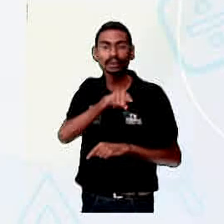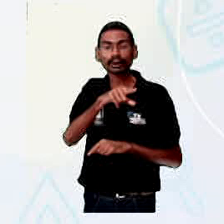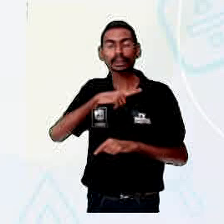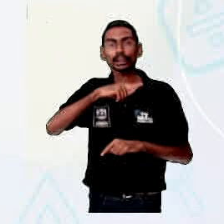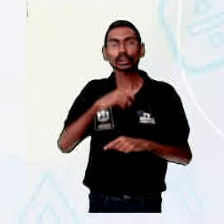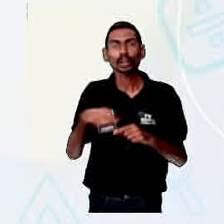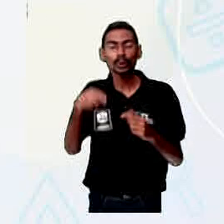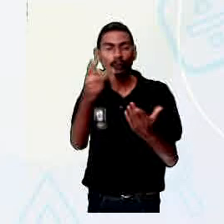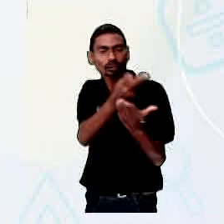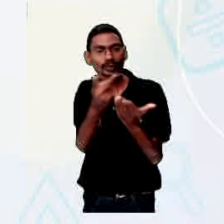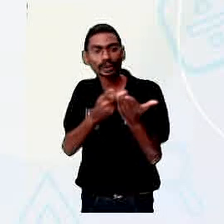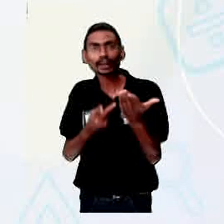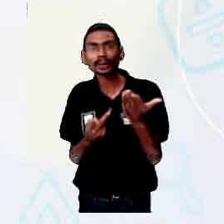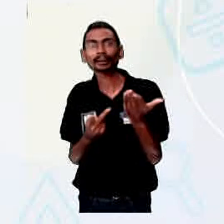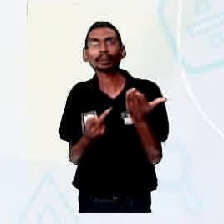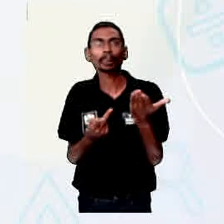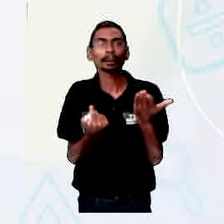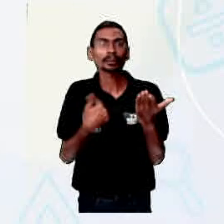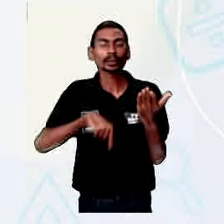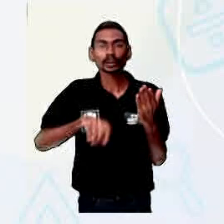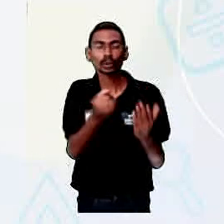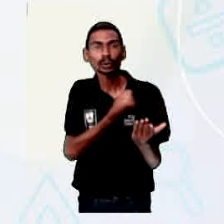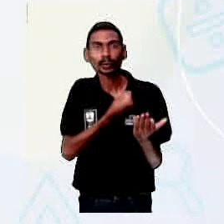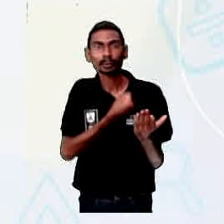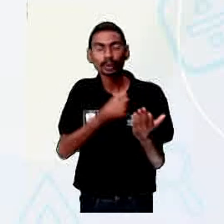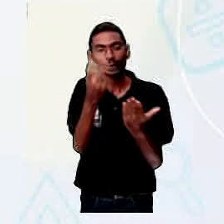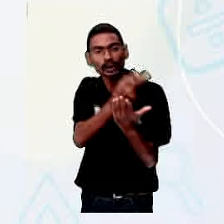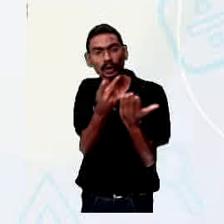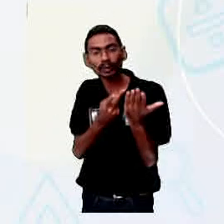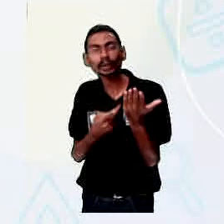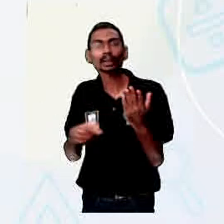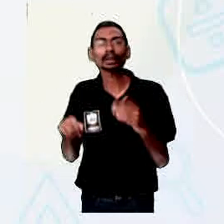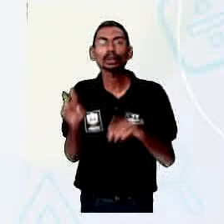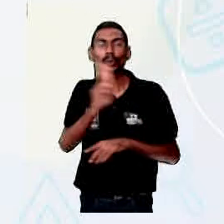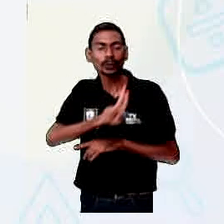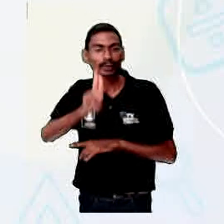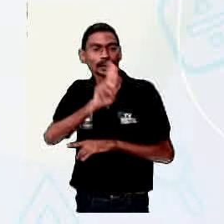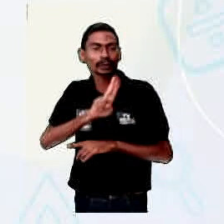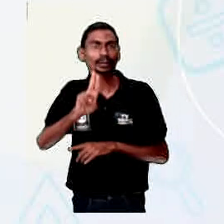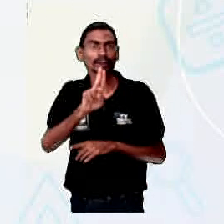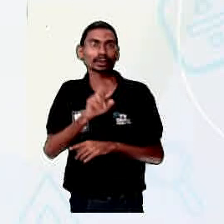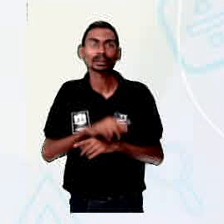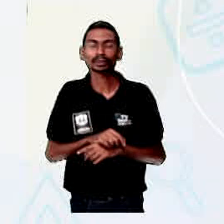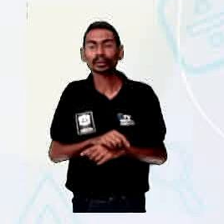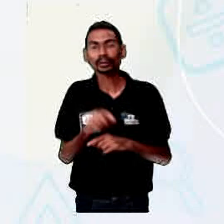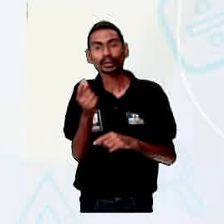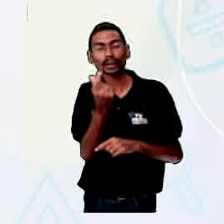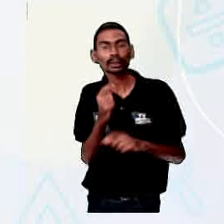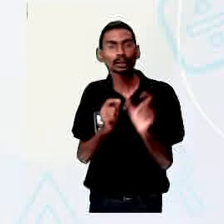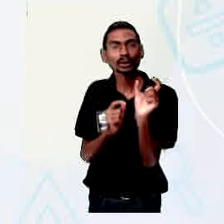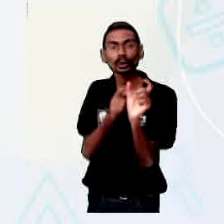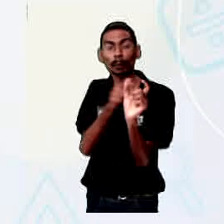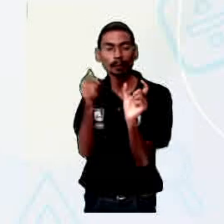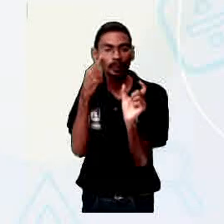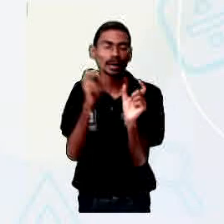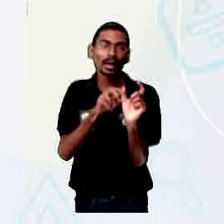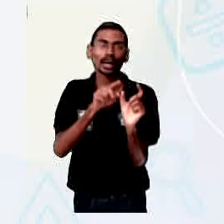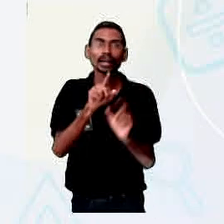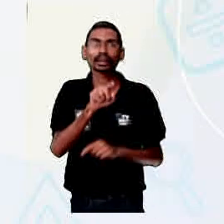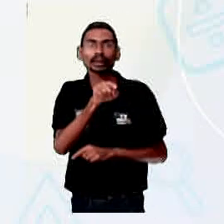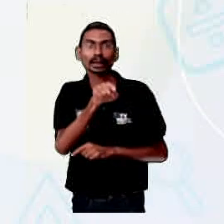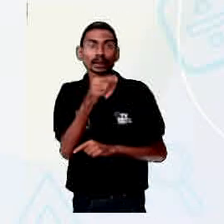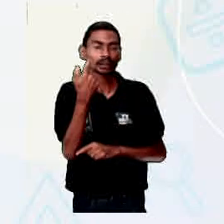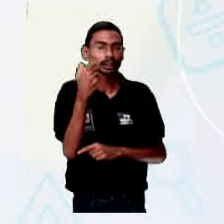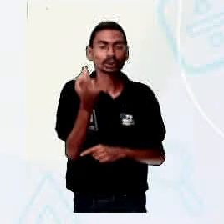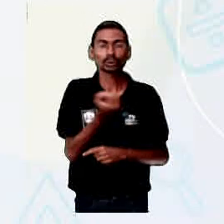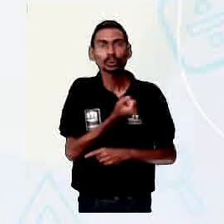fazer a expressão dos números através dos desenhos, utilizando as barrinhas para representar o número 5, por exemplo. E aí essas continhas iam